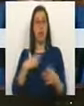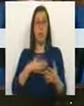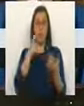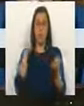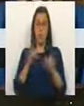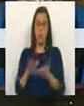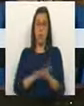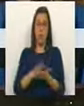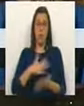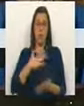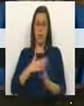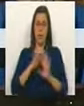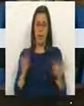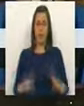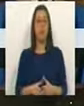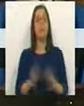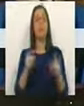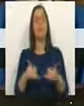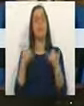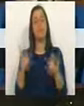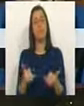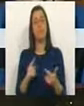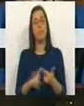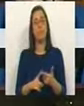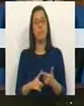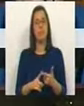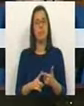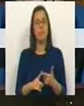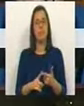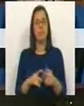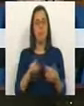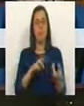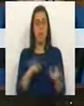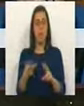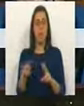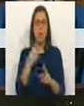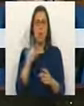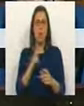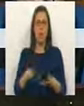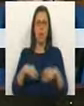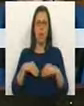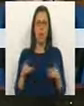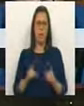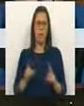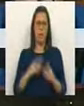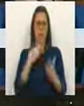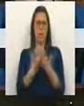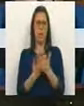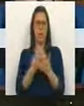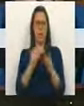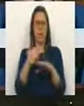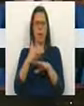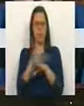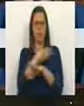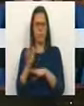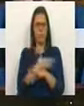voltar a ver que sejam. Bem. Depois, as alterações não podem permitir e causar uma